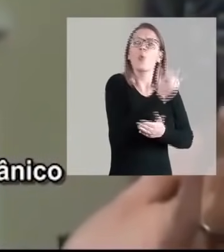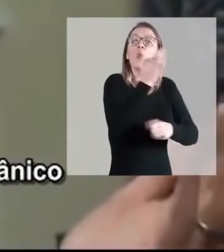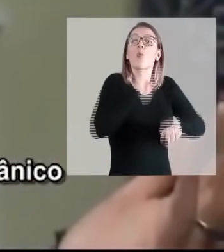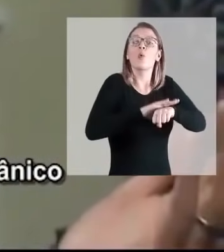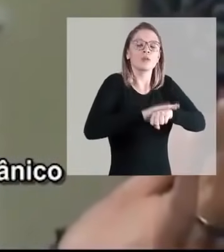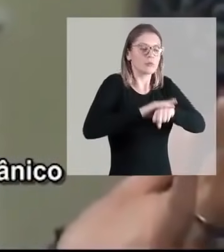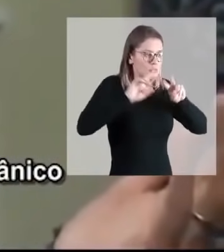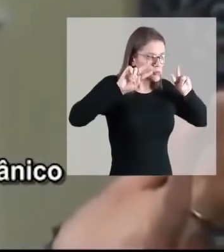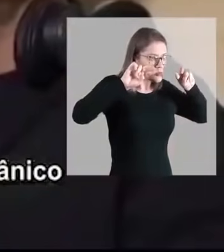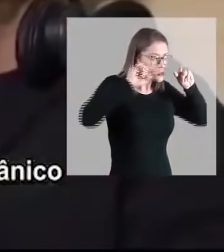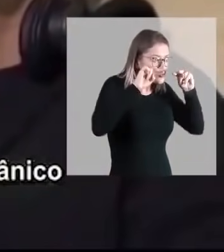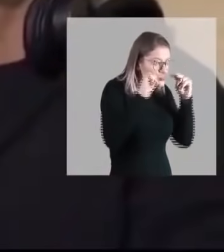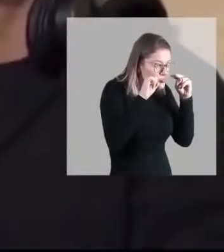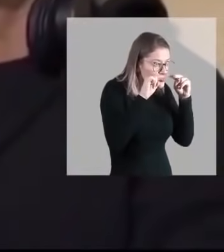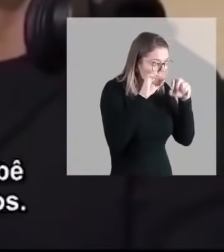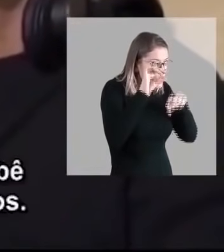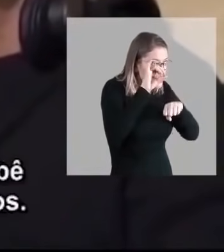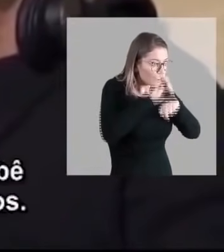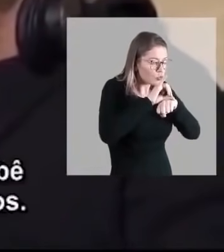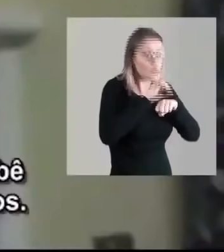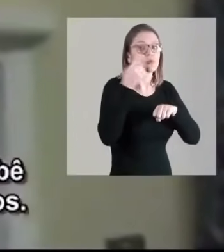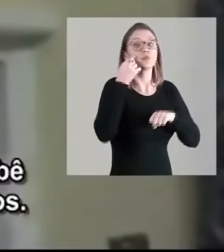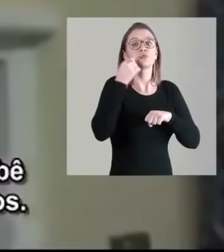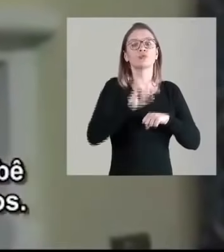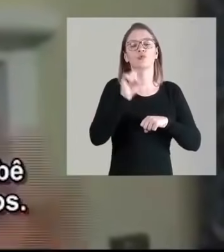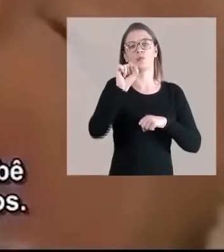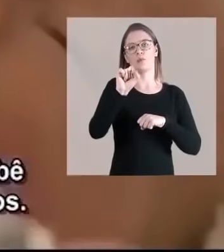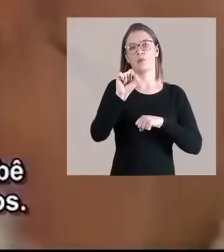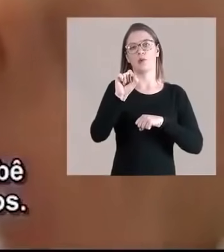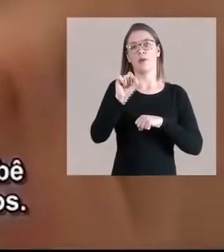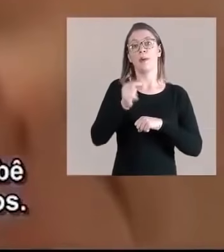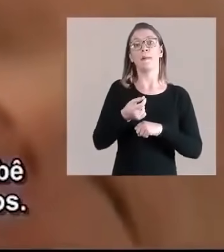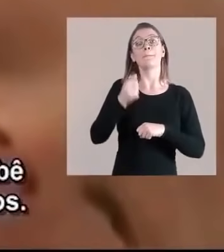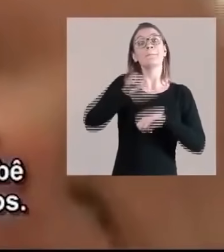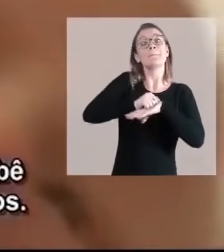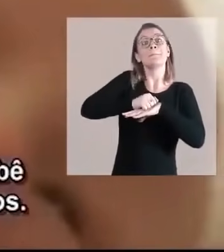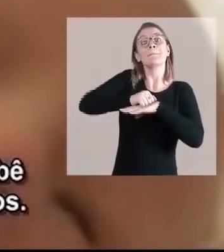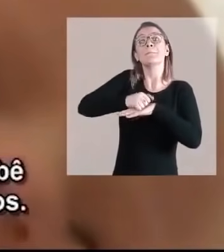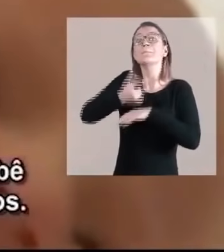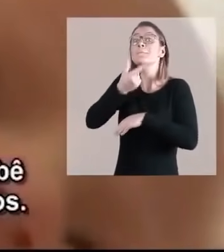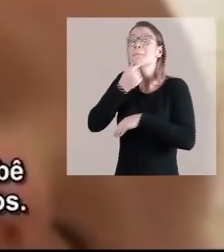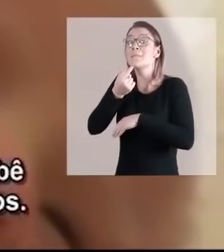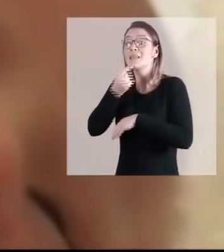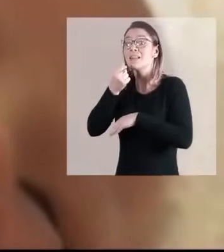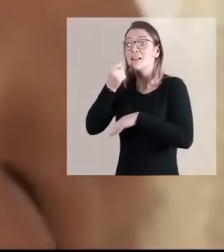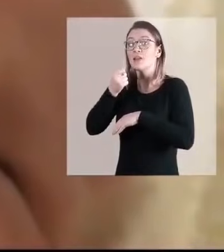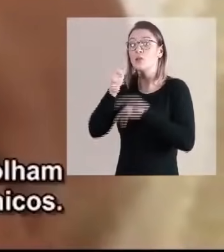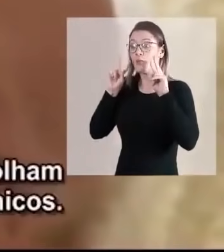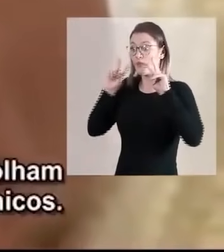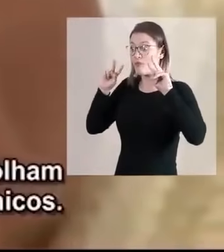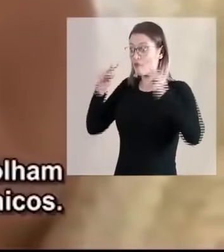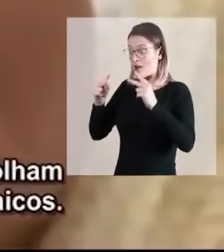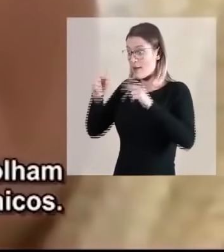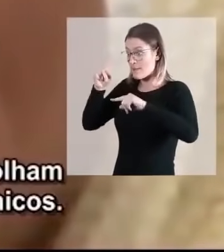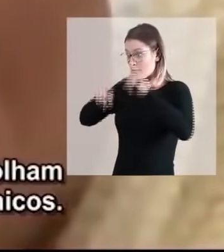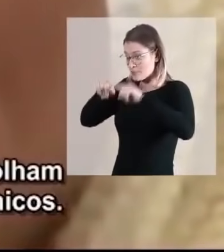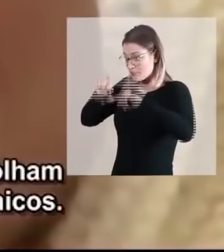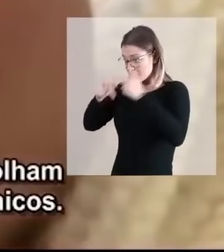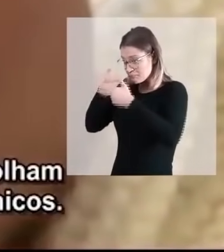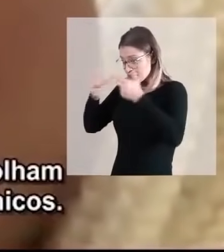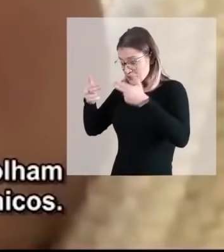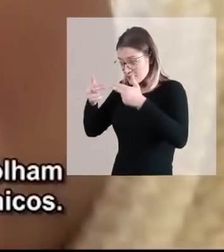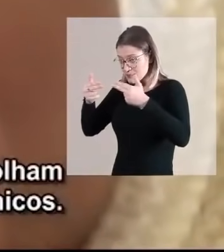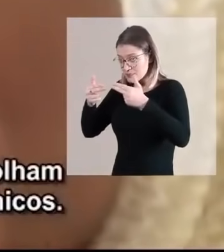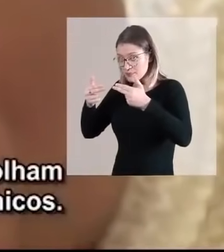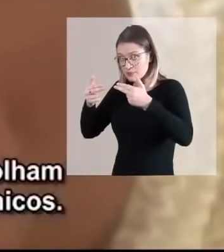or a face to look at and filmed how long does the baby look at each of these two objects. And we find that more